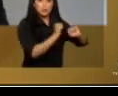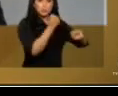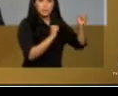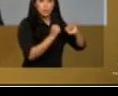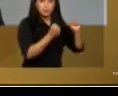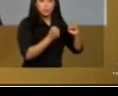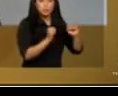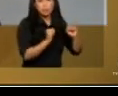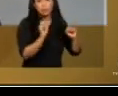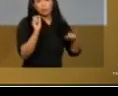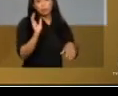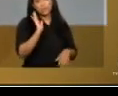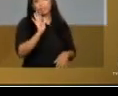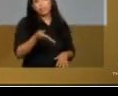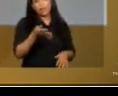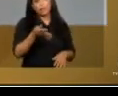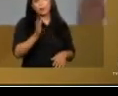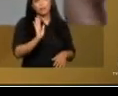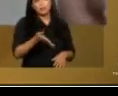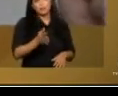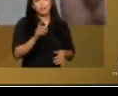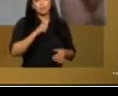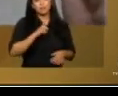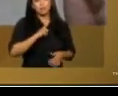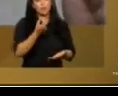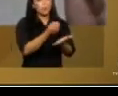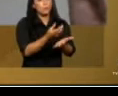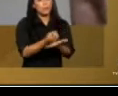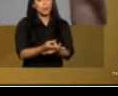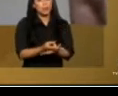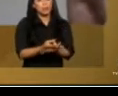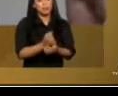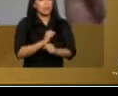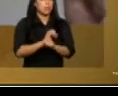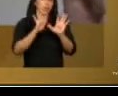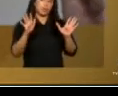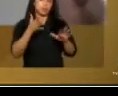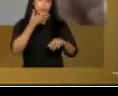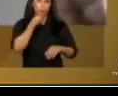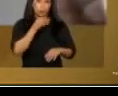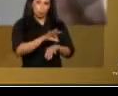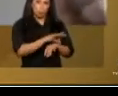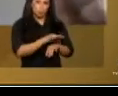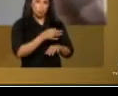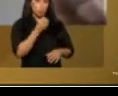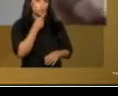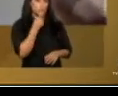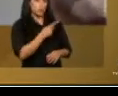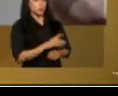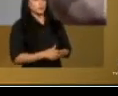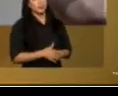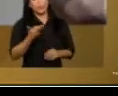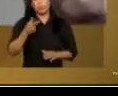comprar refinarias que já estão implantadas. Eu acho que isso está muito claro, diz o engenheiro. Vem uma outra pergunta.